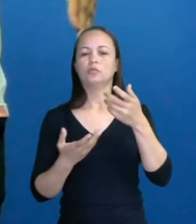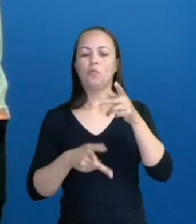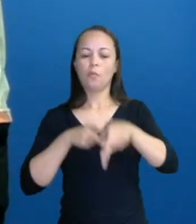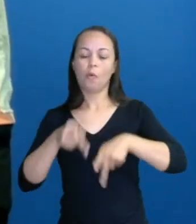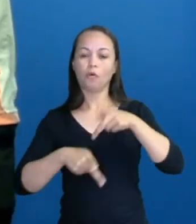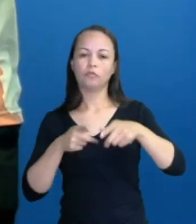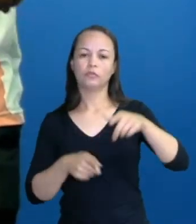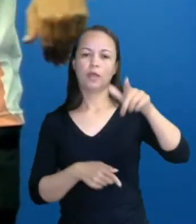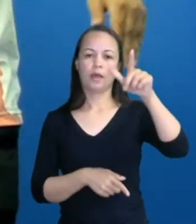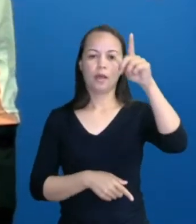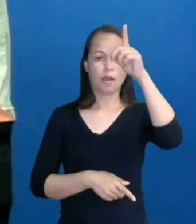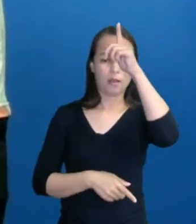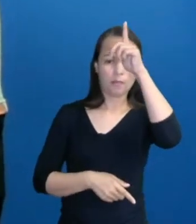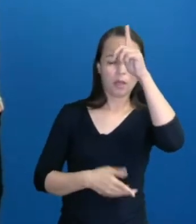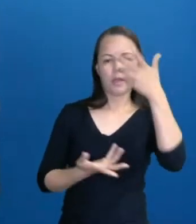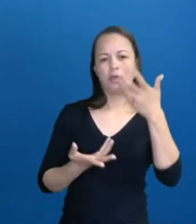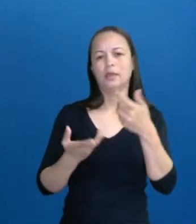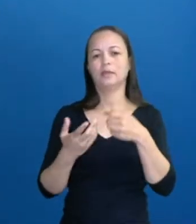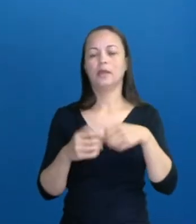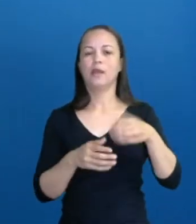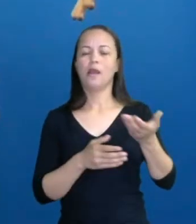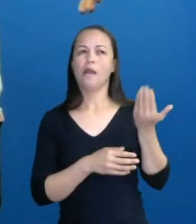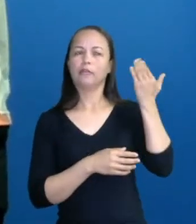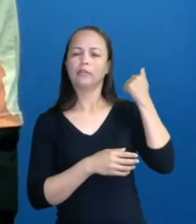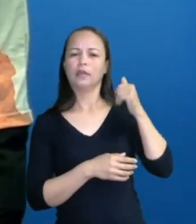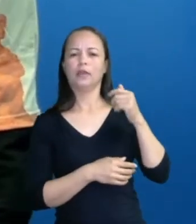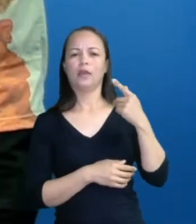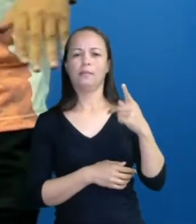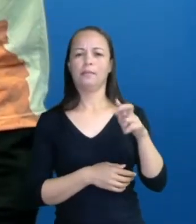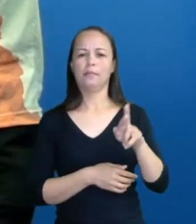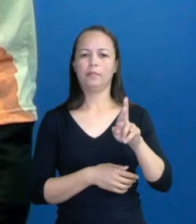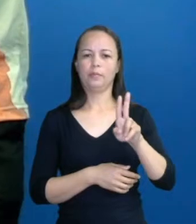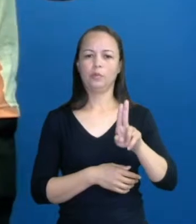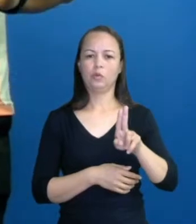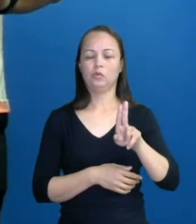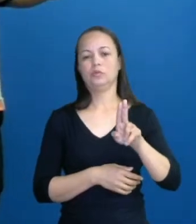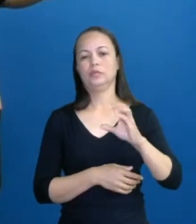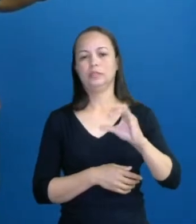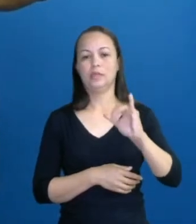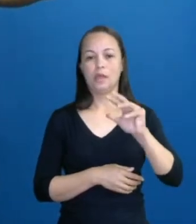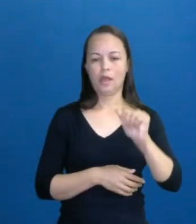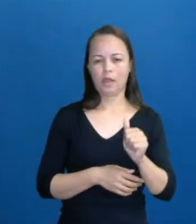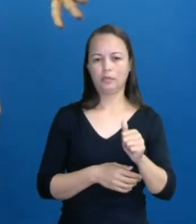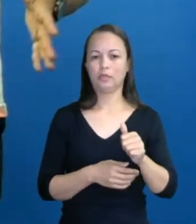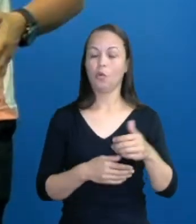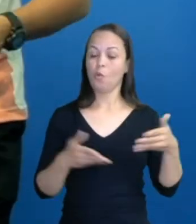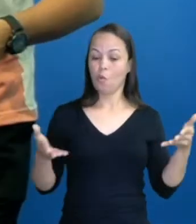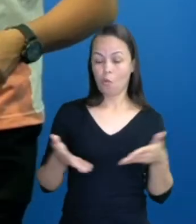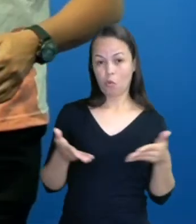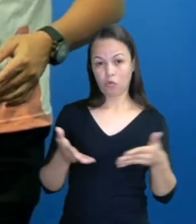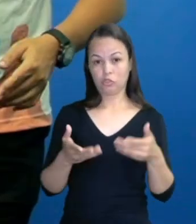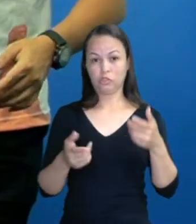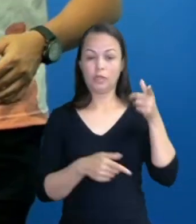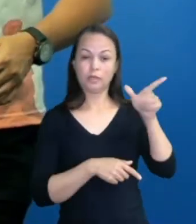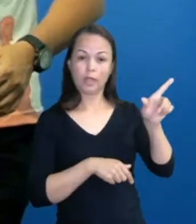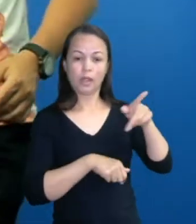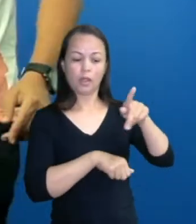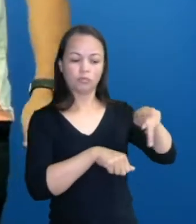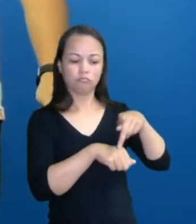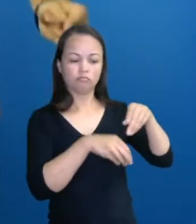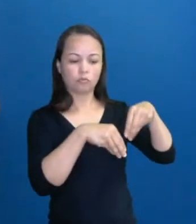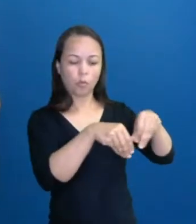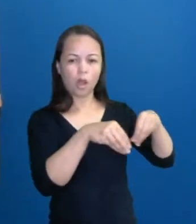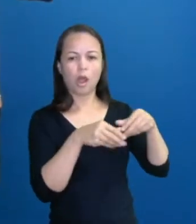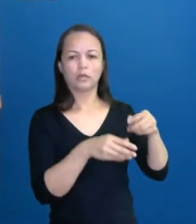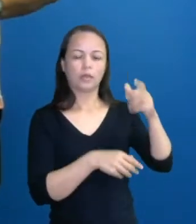Alemanha, da Prússia, antiga Prússia, que não era unificado, e posteriormente hoje aquele território da Alemanha ali, que eram